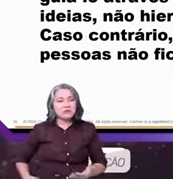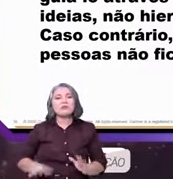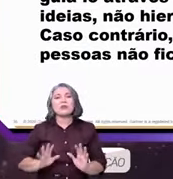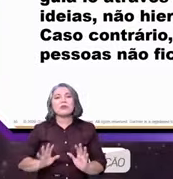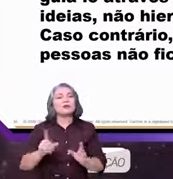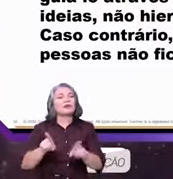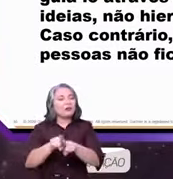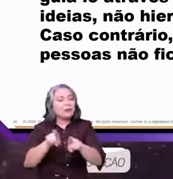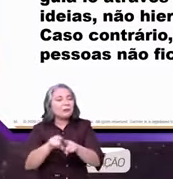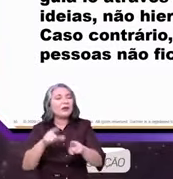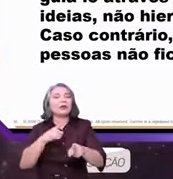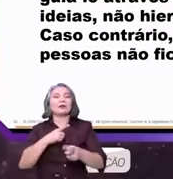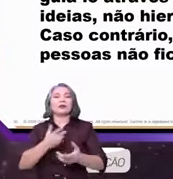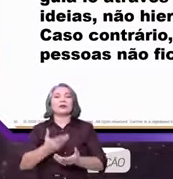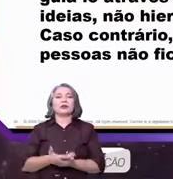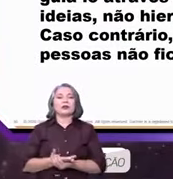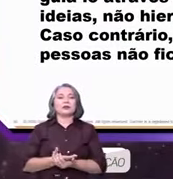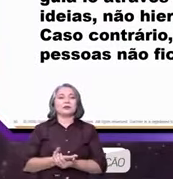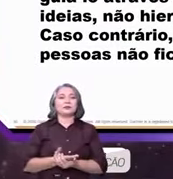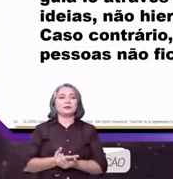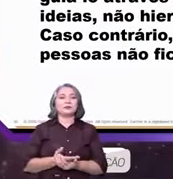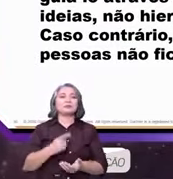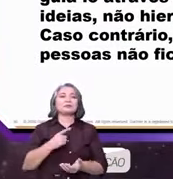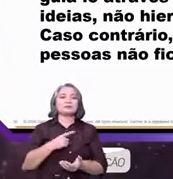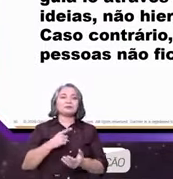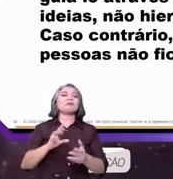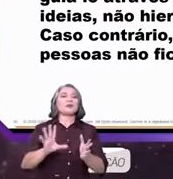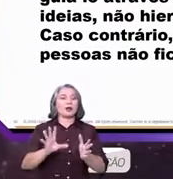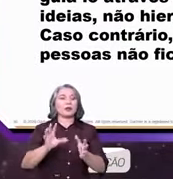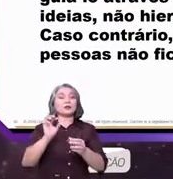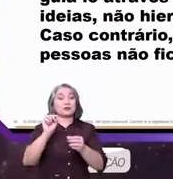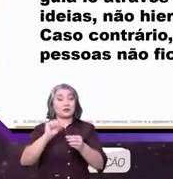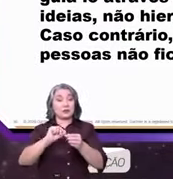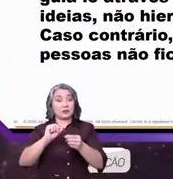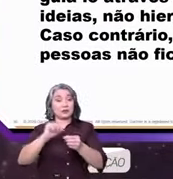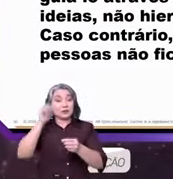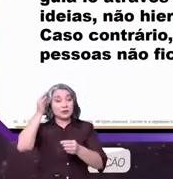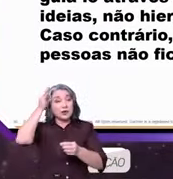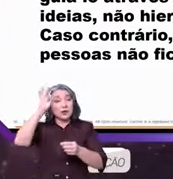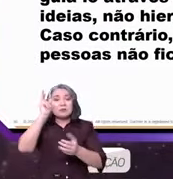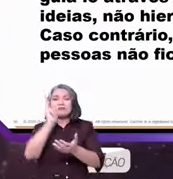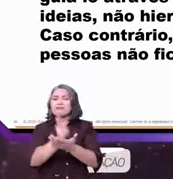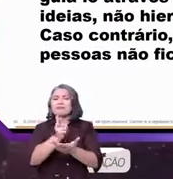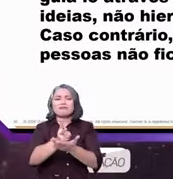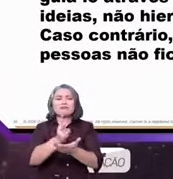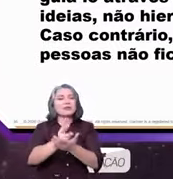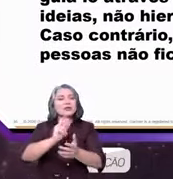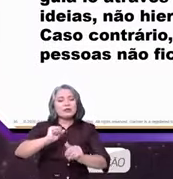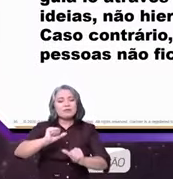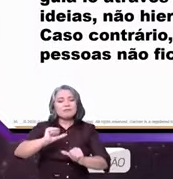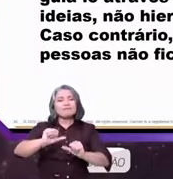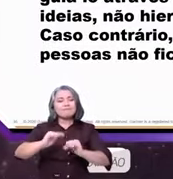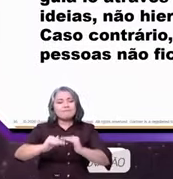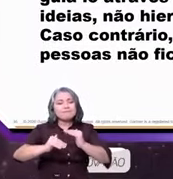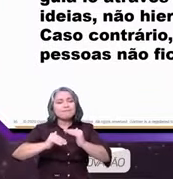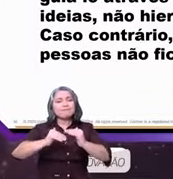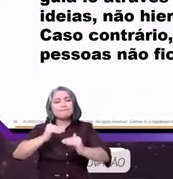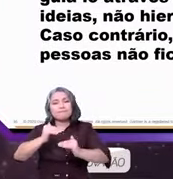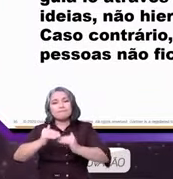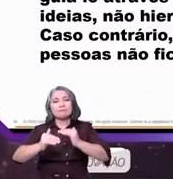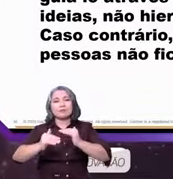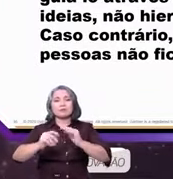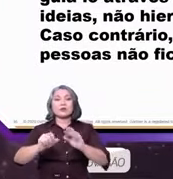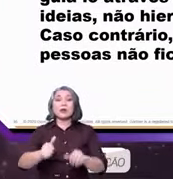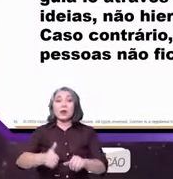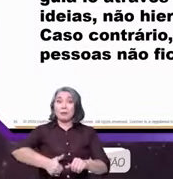também é um exemplo dessa aplicação de ágil, onde o quê? Constantemente você vai melhorando. A primeira versão